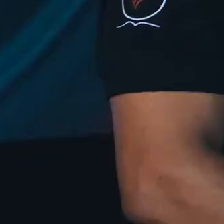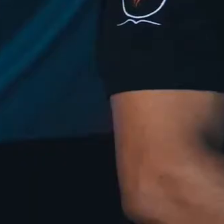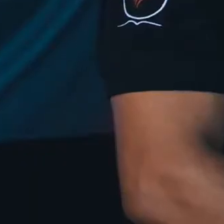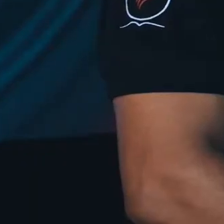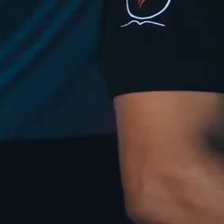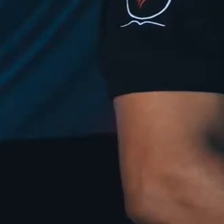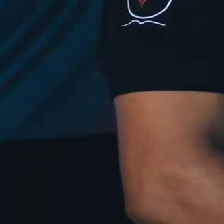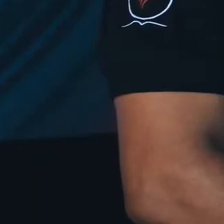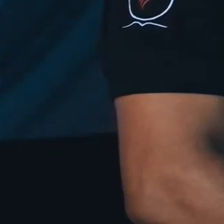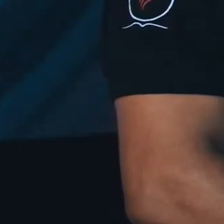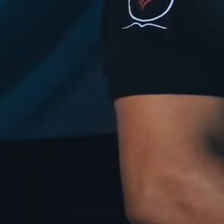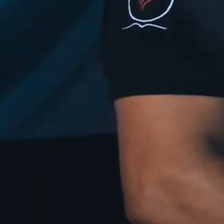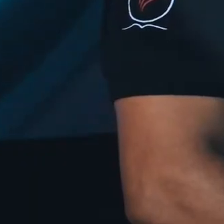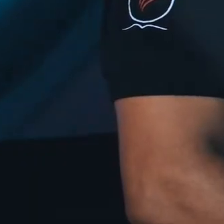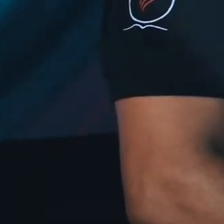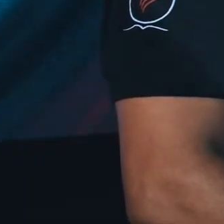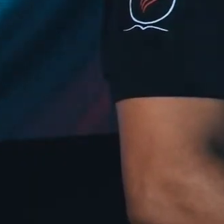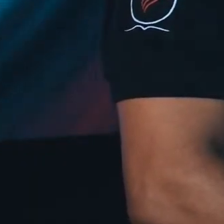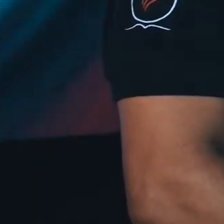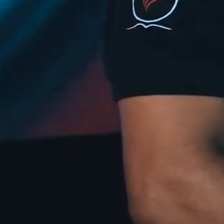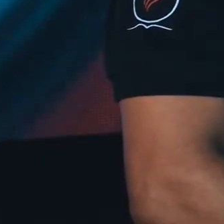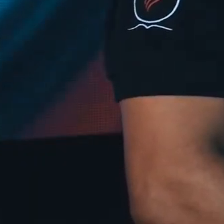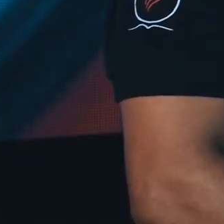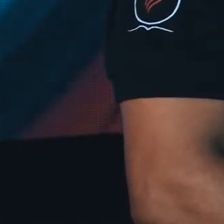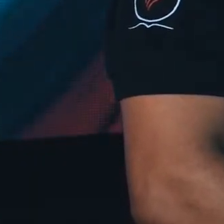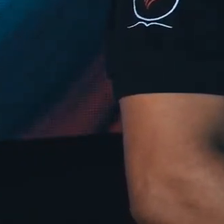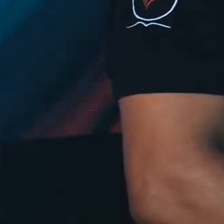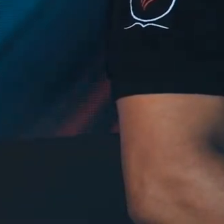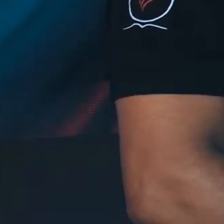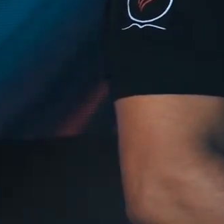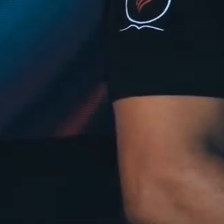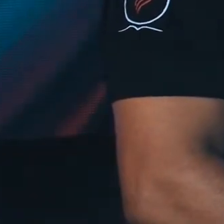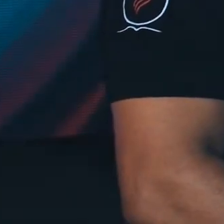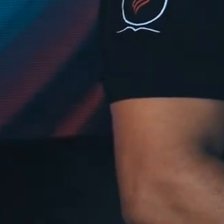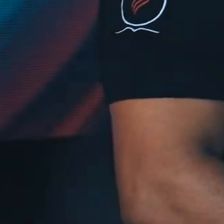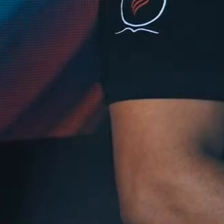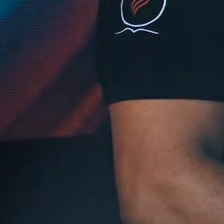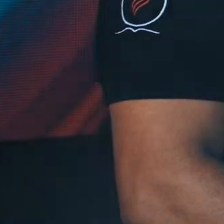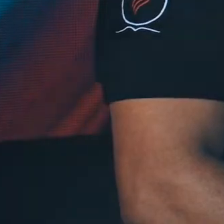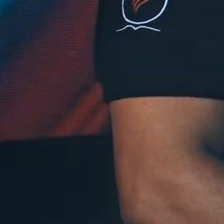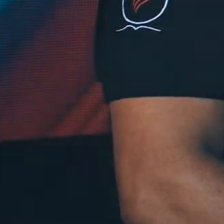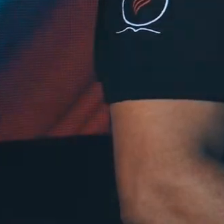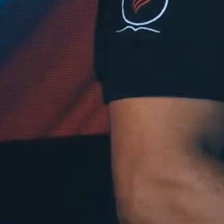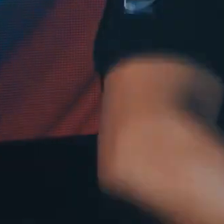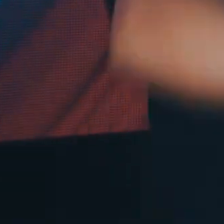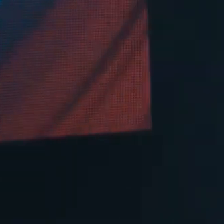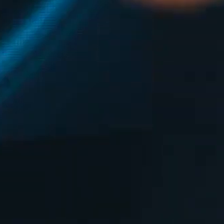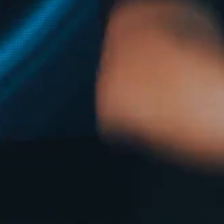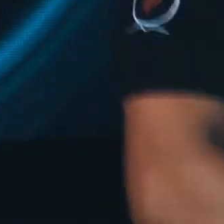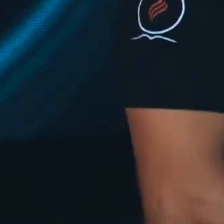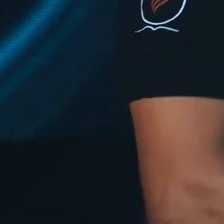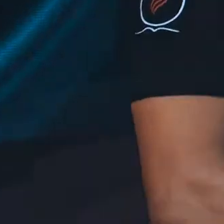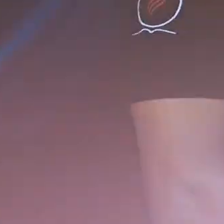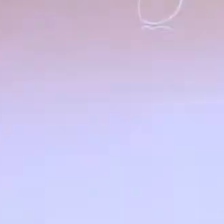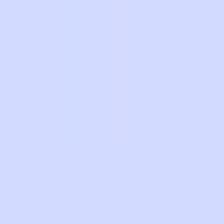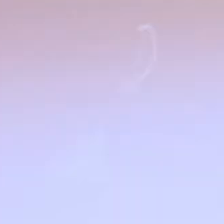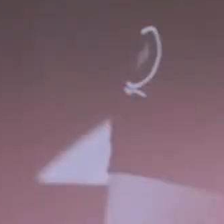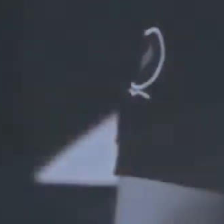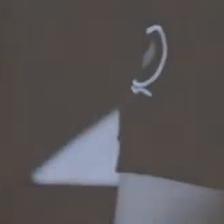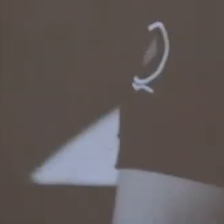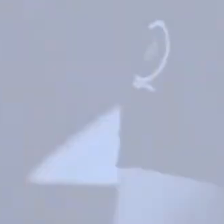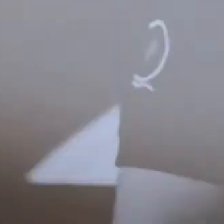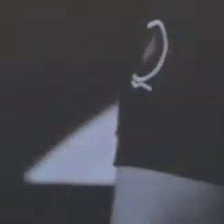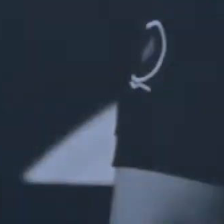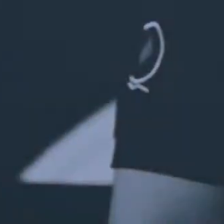@família_ADVEC. Venha ter uma família vitoriosa. Faça parte de nossas atividades. Deus abençoe. Vem estar conosco.